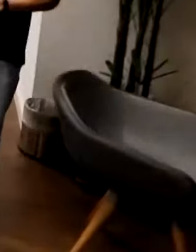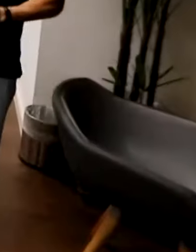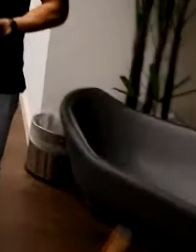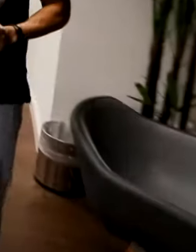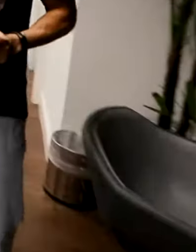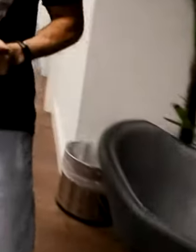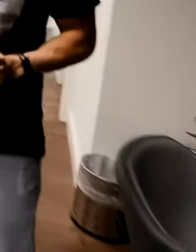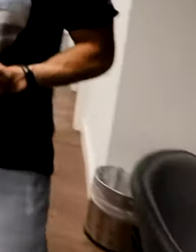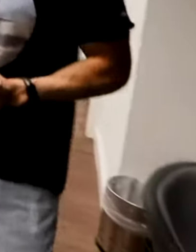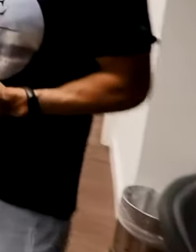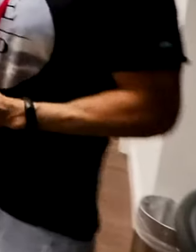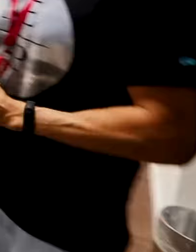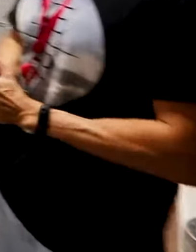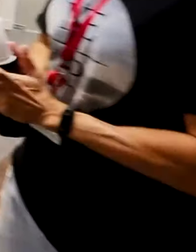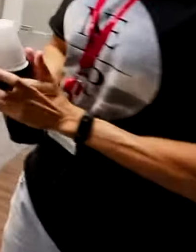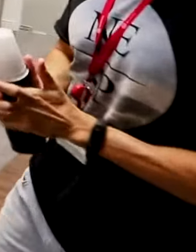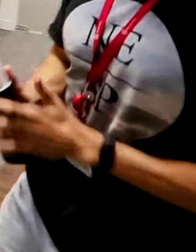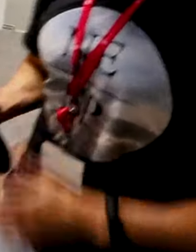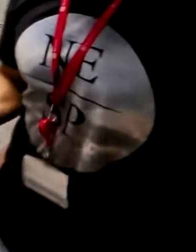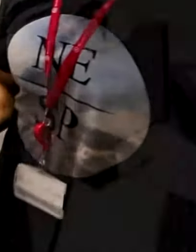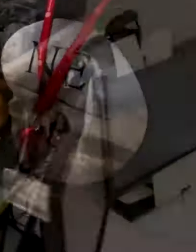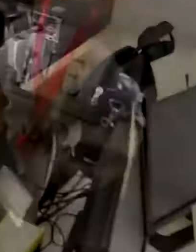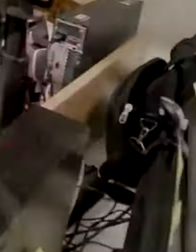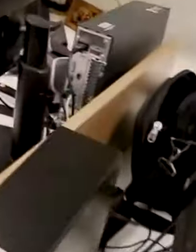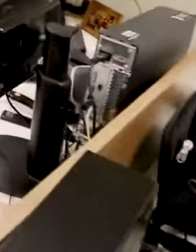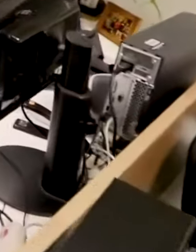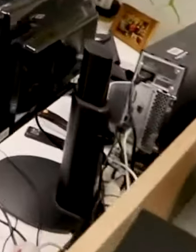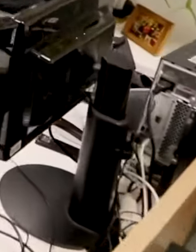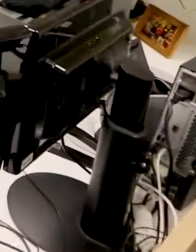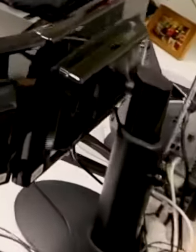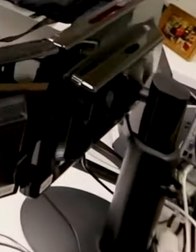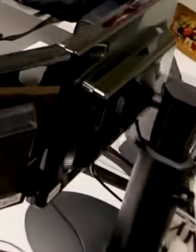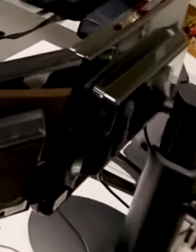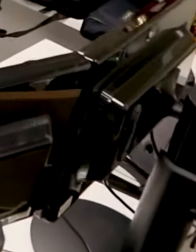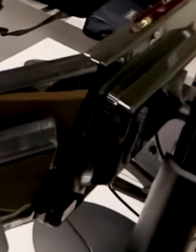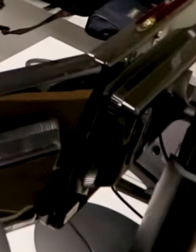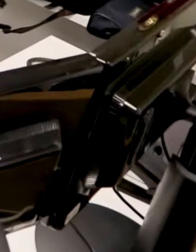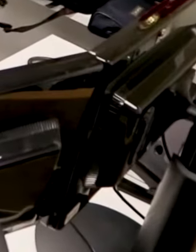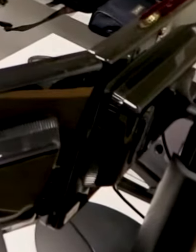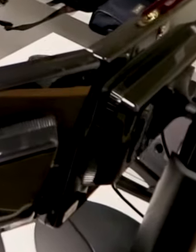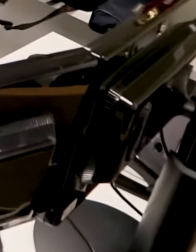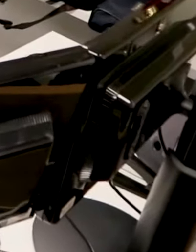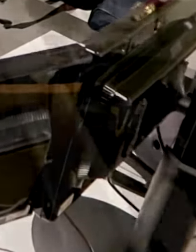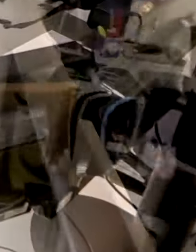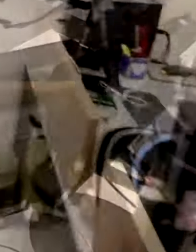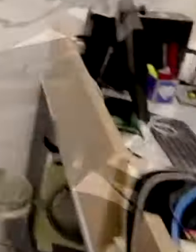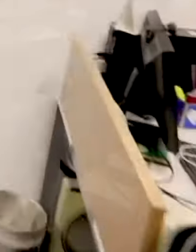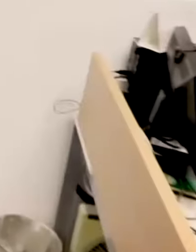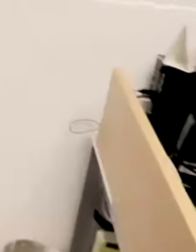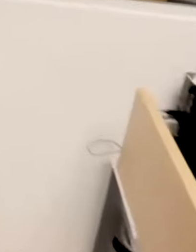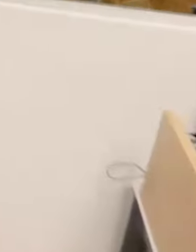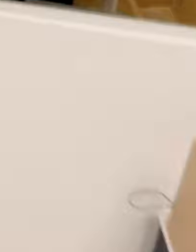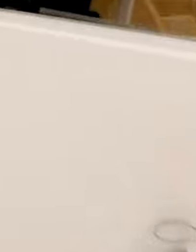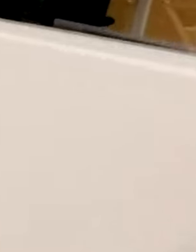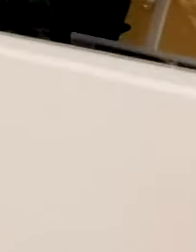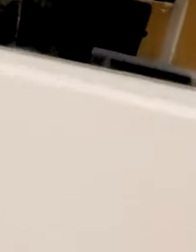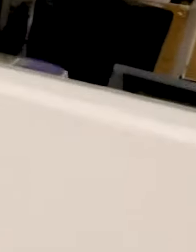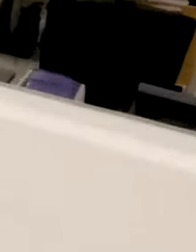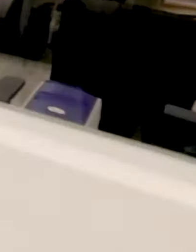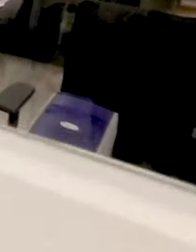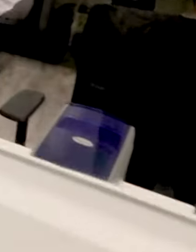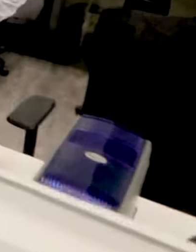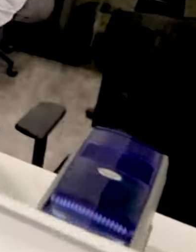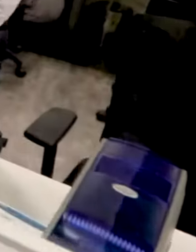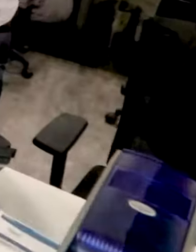Todo mundo conhece. Ele trabalha na mesma empresa há mais de 30 anos e hoje atua como analista de produção.